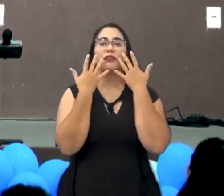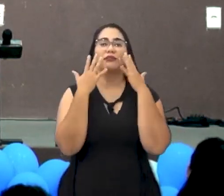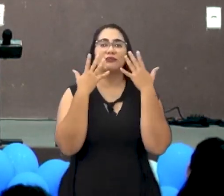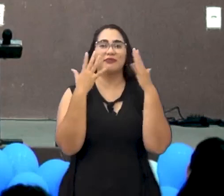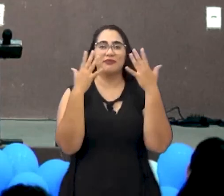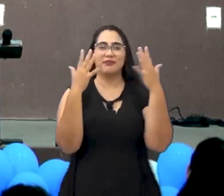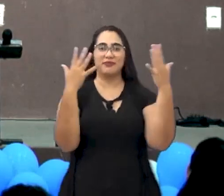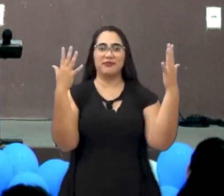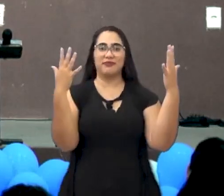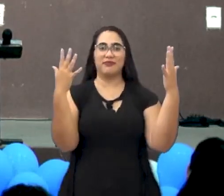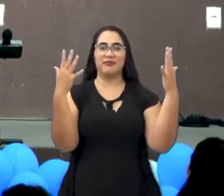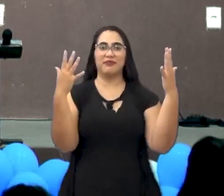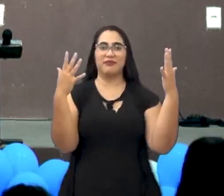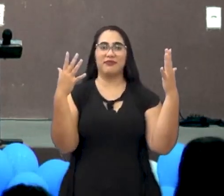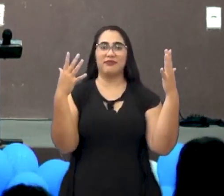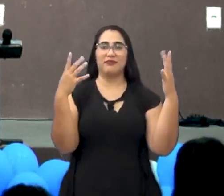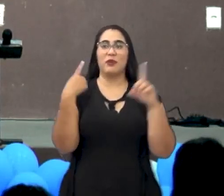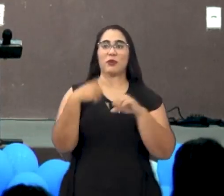porque foi tocada pelo Senhor.